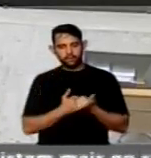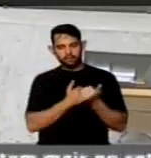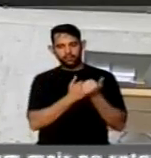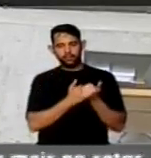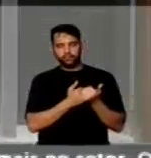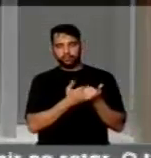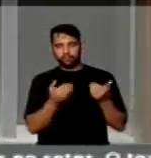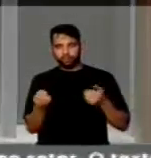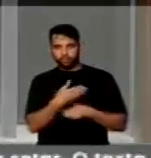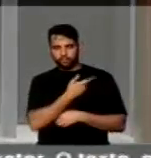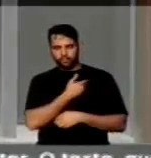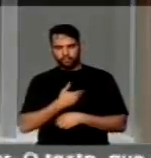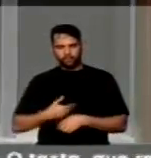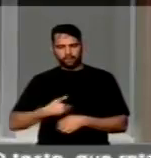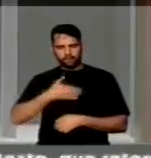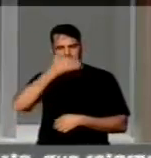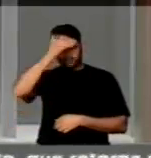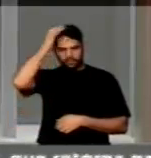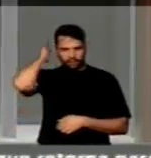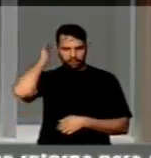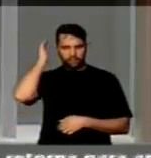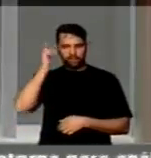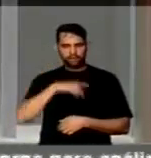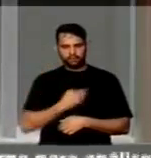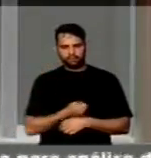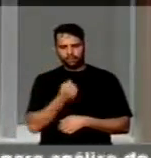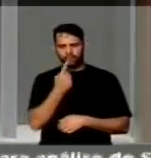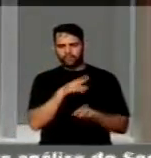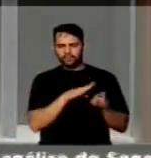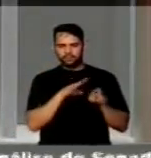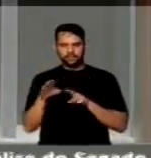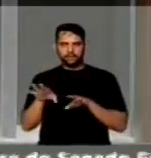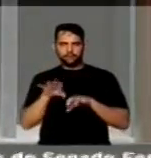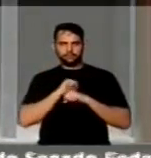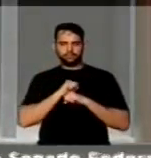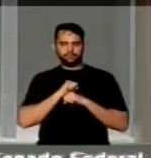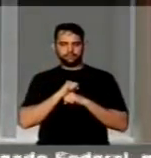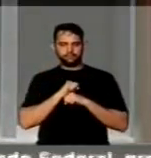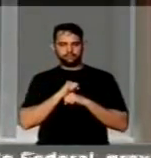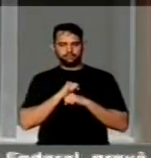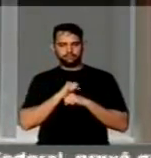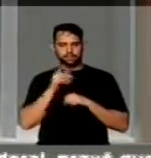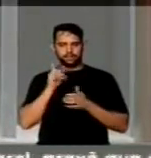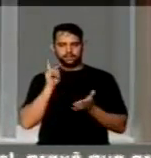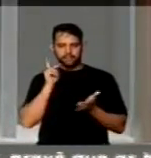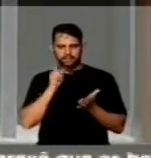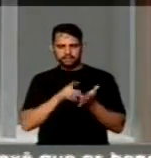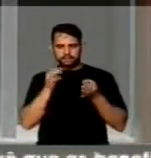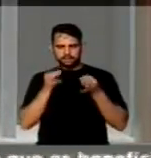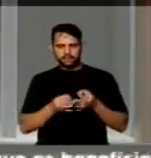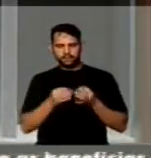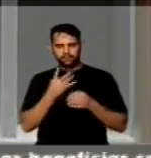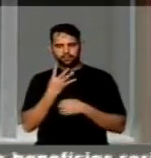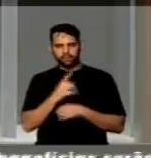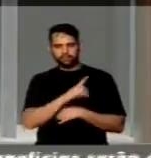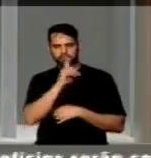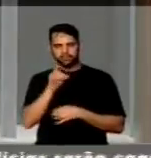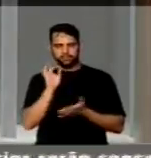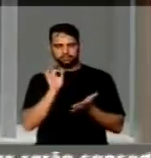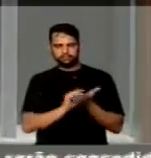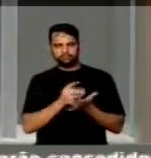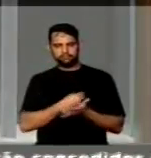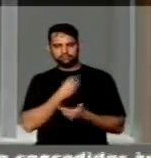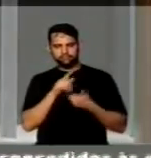atual governo, o governo Temer, tem pouco mais de uma semana. Para ser mais exato, 4 dias